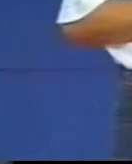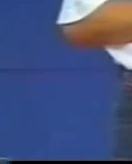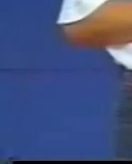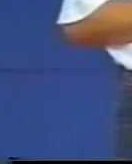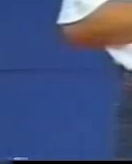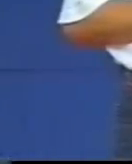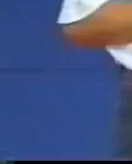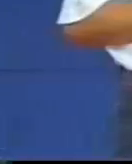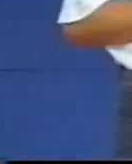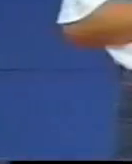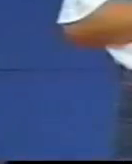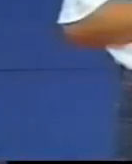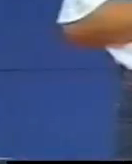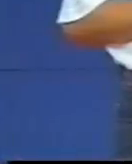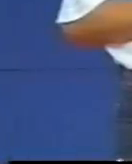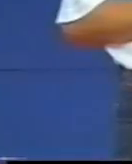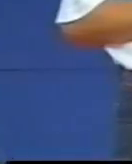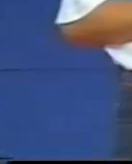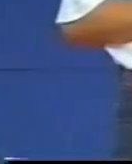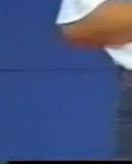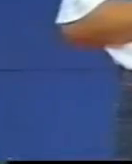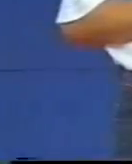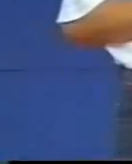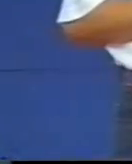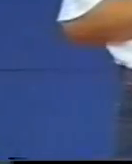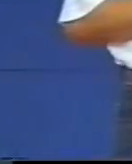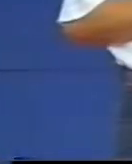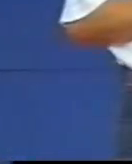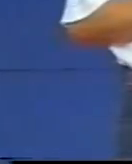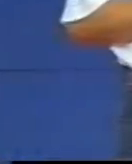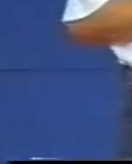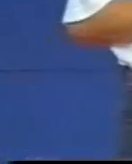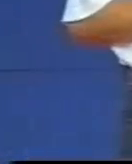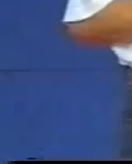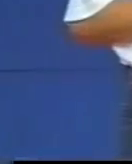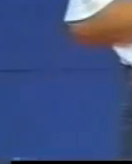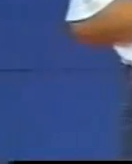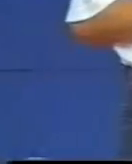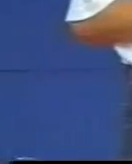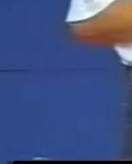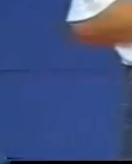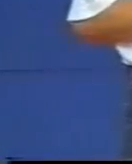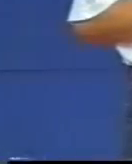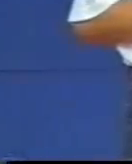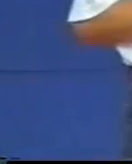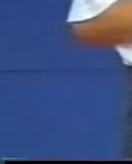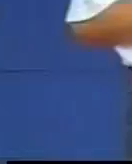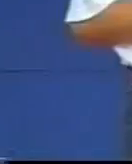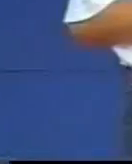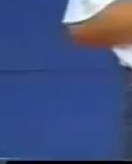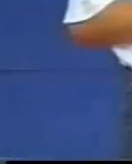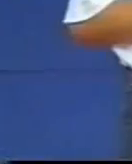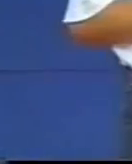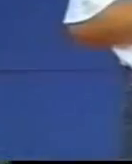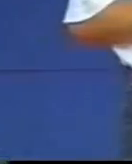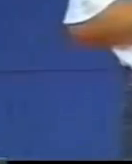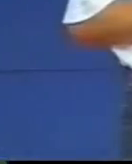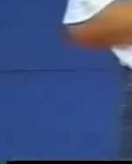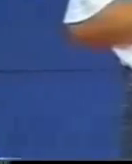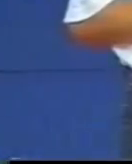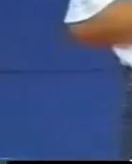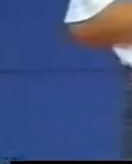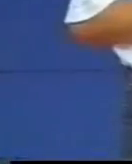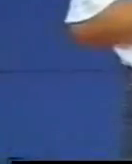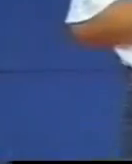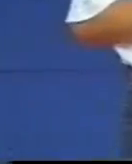chegar, eu quero estar, eu preciso estar no meu lugar. Se Jesus quer encontrar você dentro de um seminário,